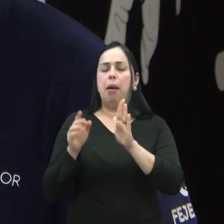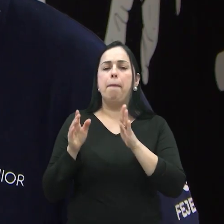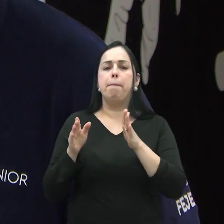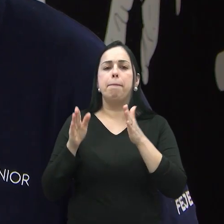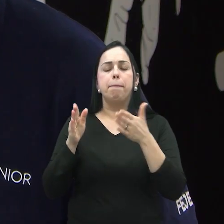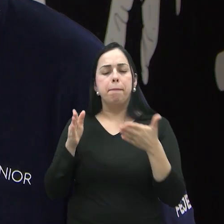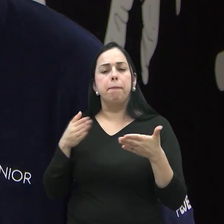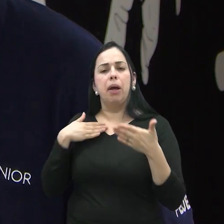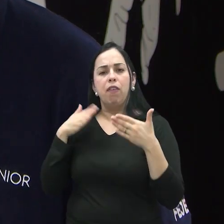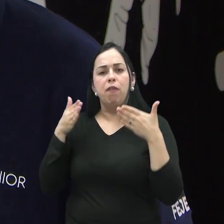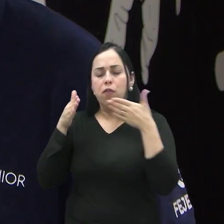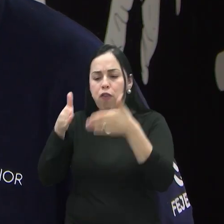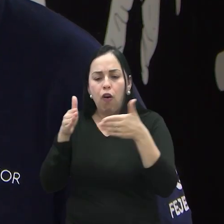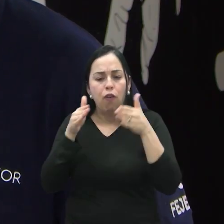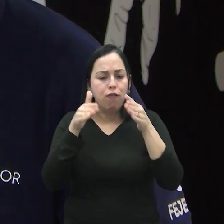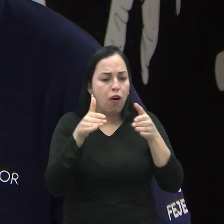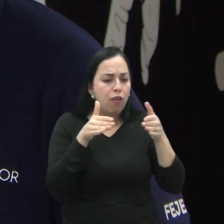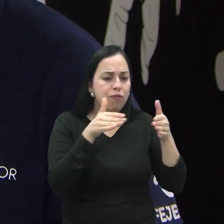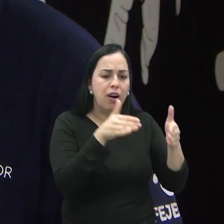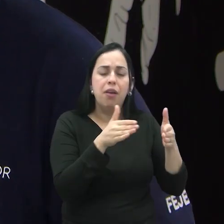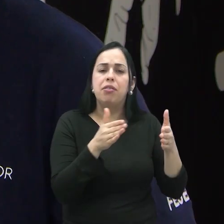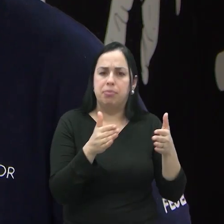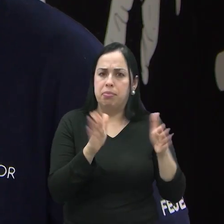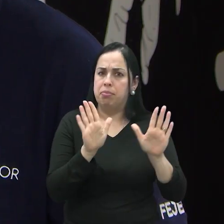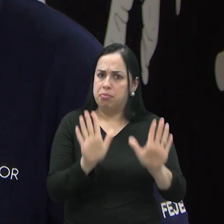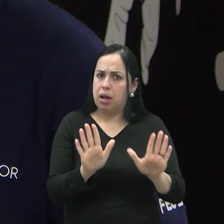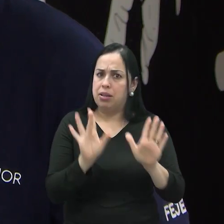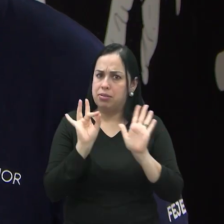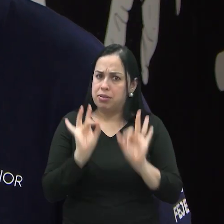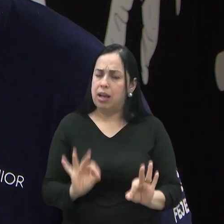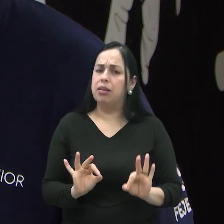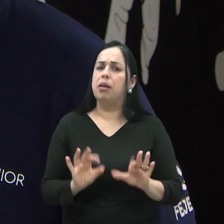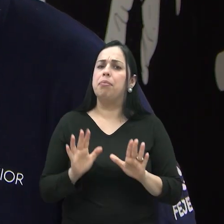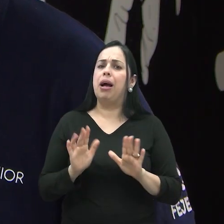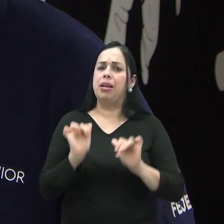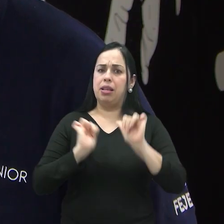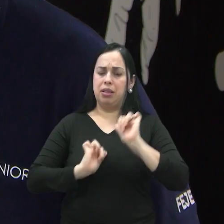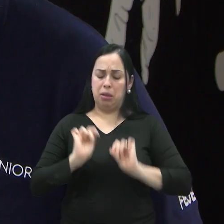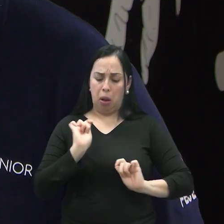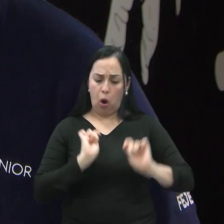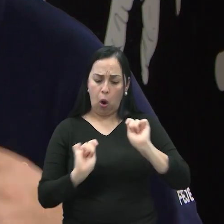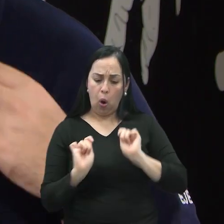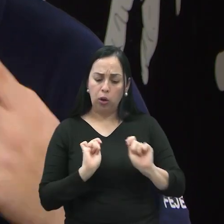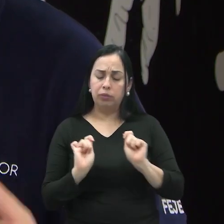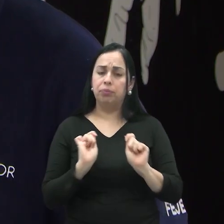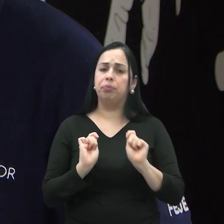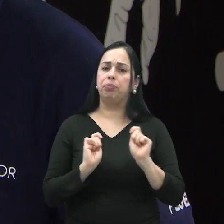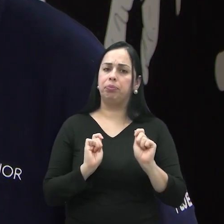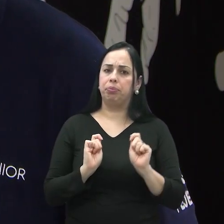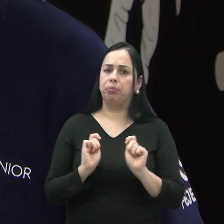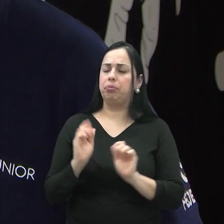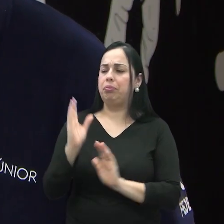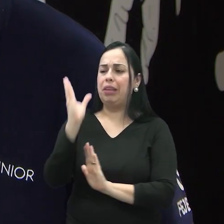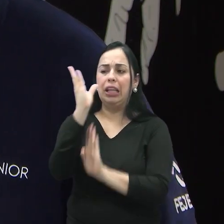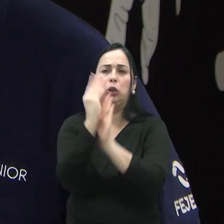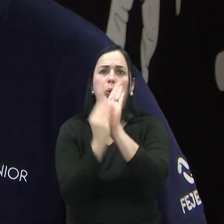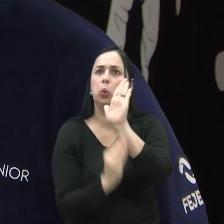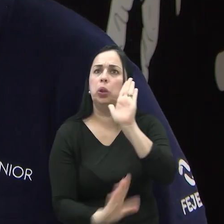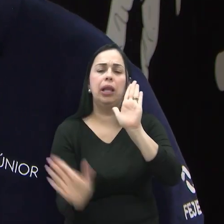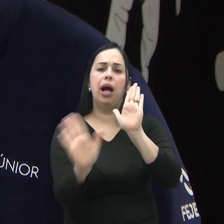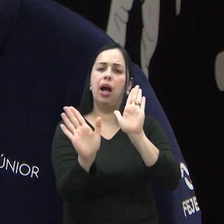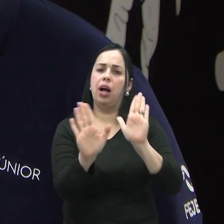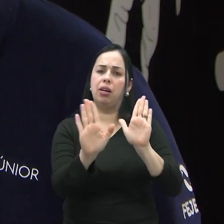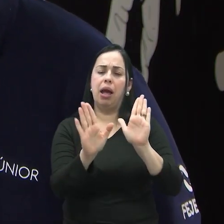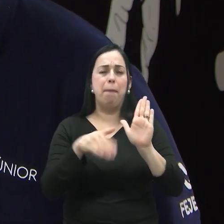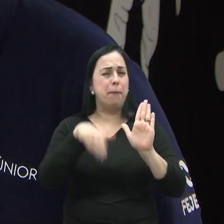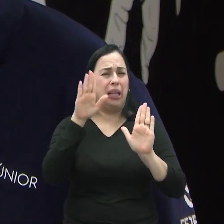Eu colocava, acho que, metas mais palpáveis, mais curtas, que isso meio que eliminava a ansiedade de, eu tenho que estudar um conteúdo todo. É